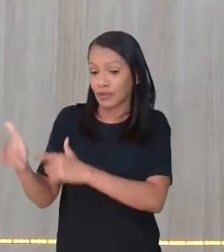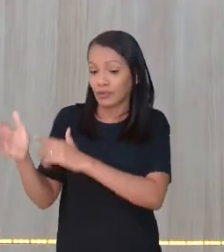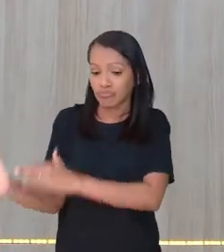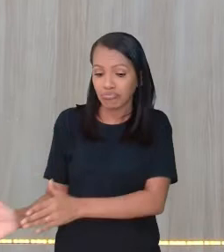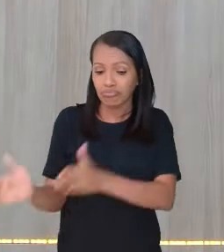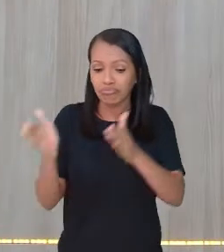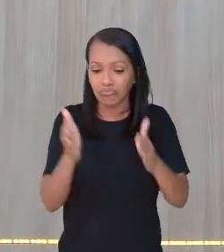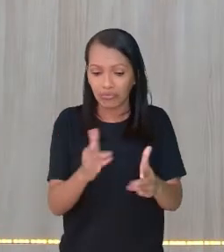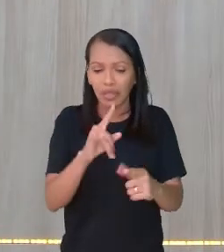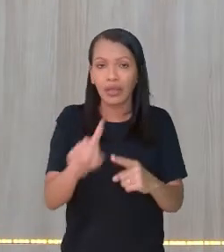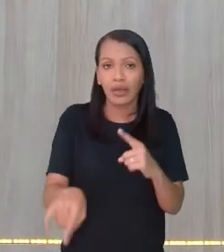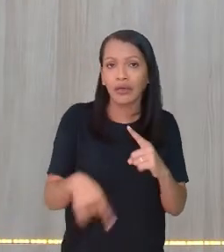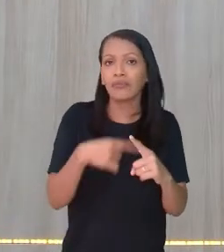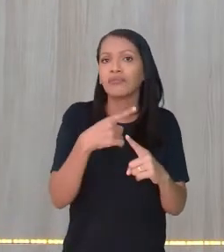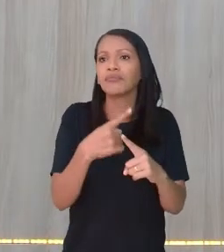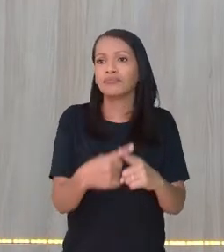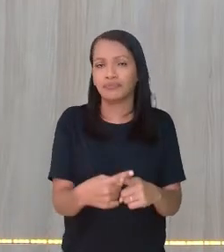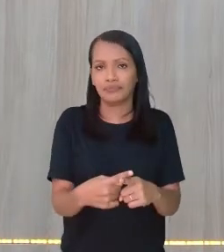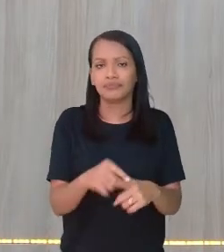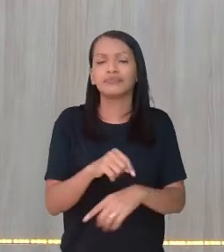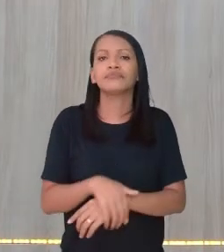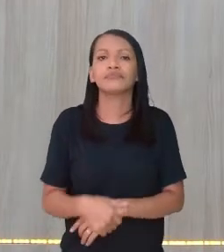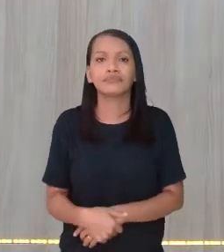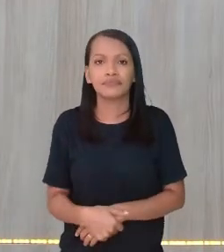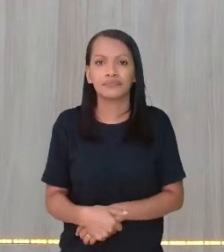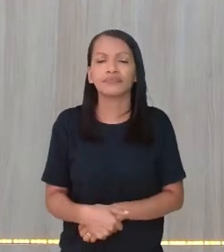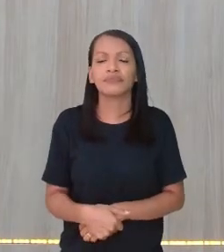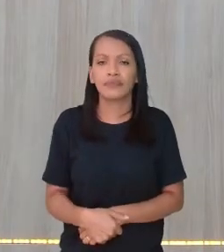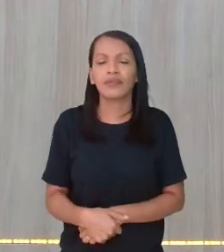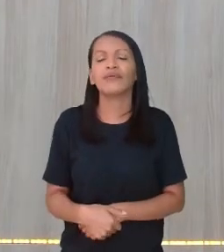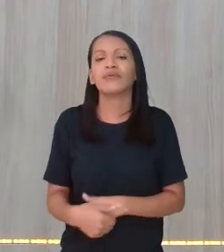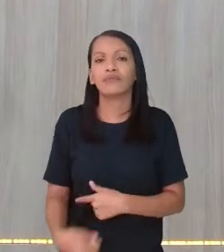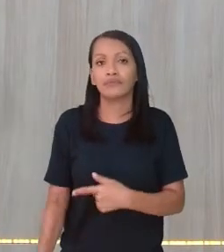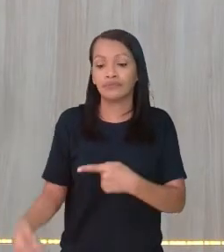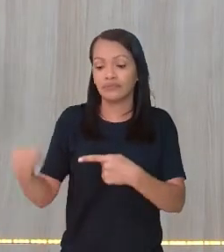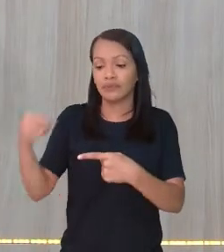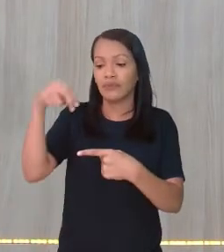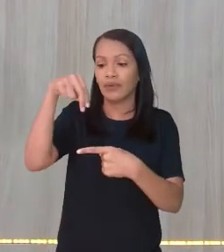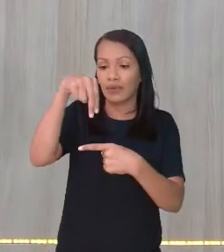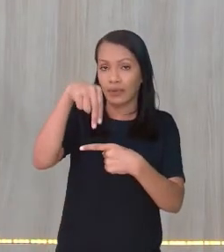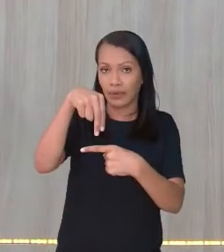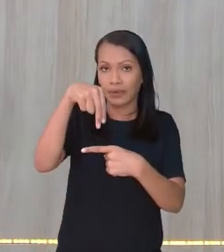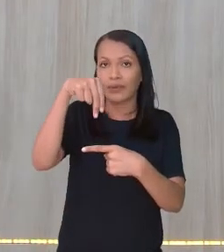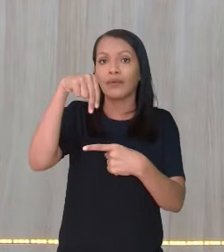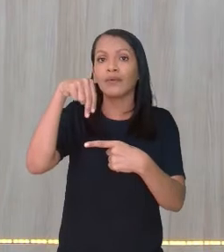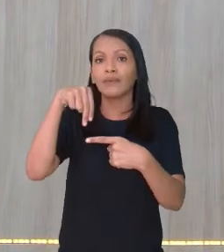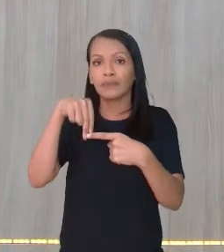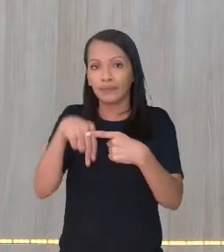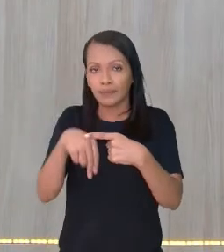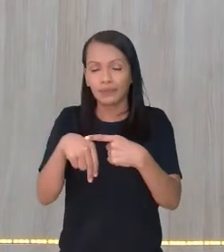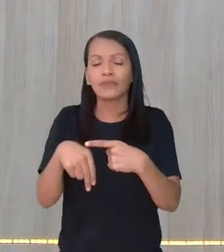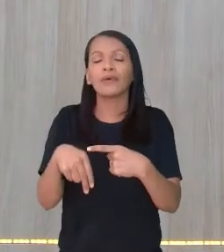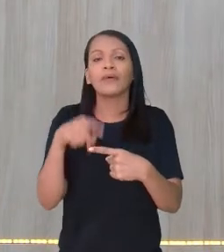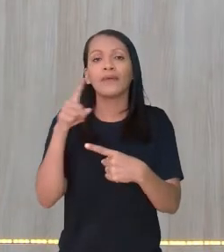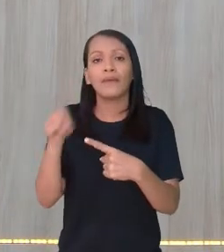é a definição? Eu multiplico o numerador com o numerador e o denominador com o denominador, certo?